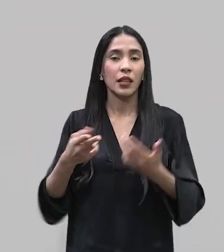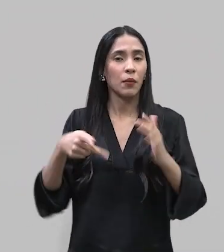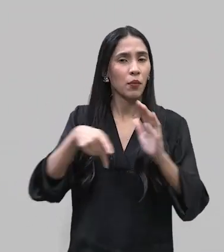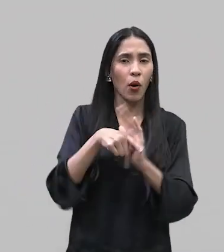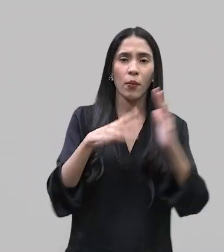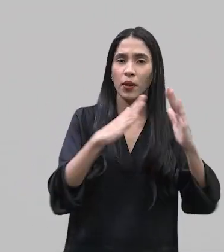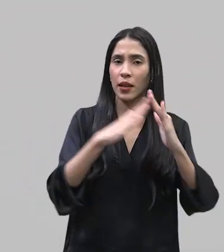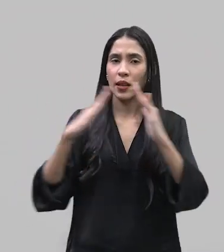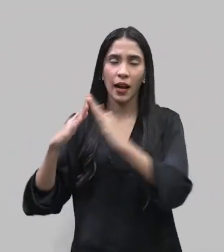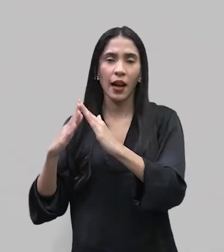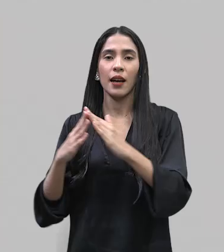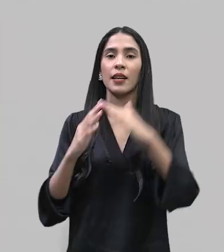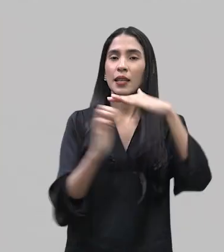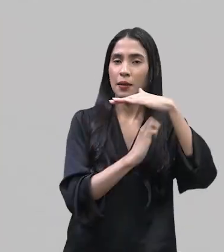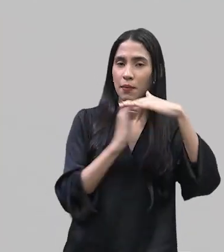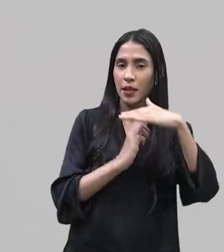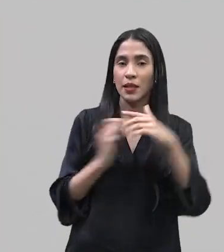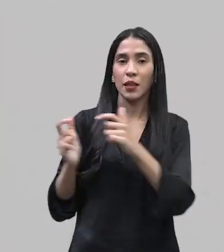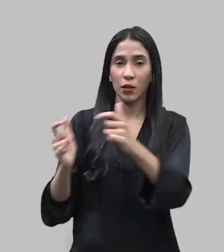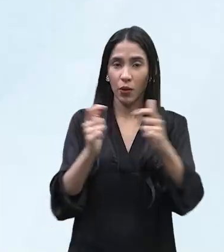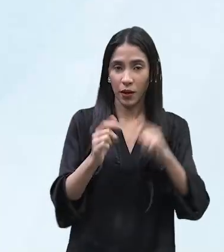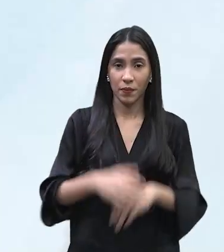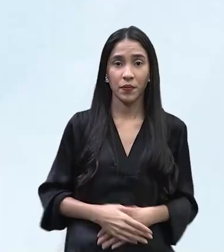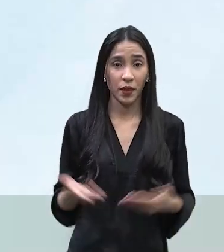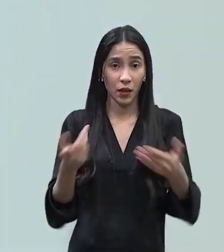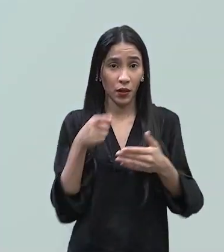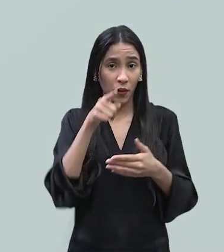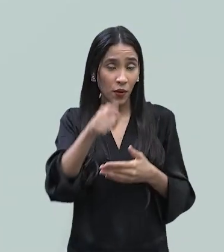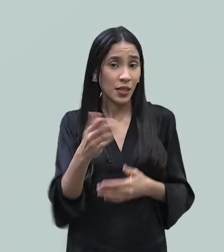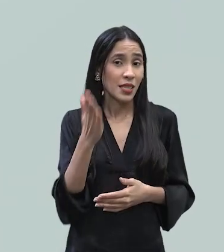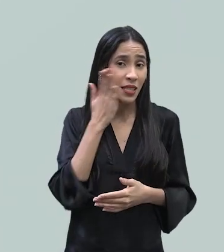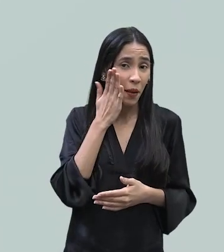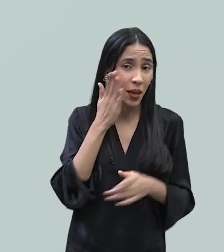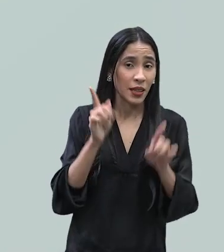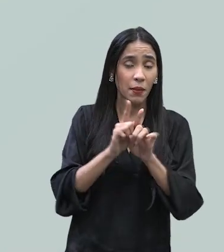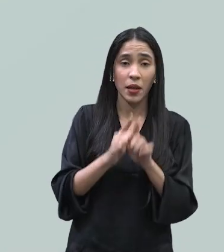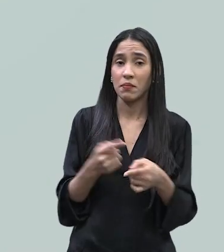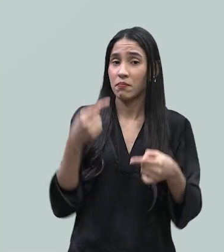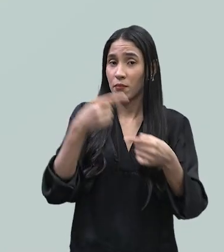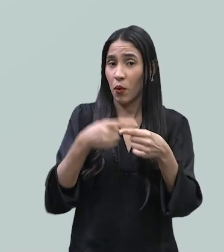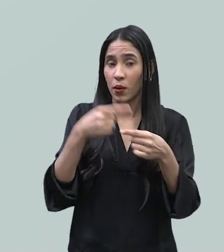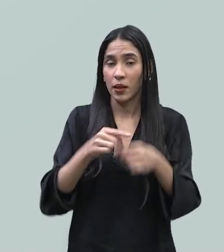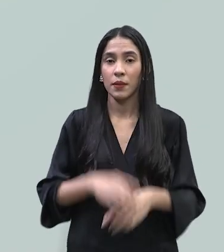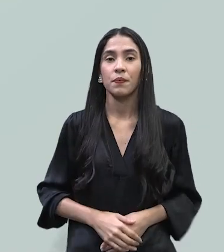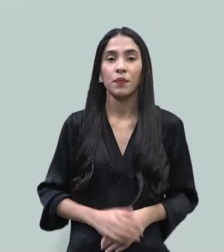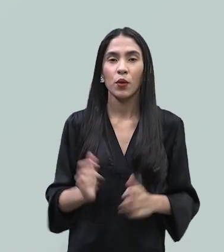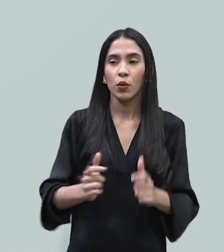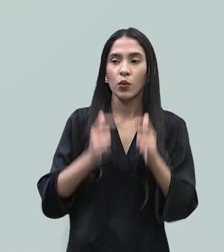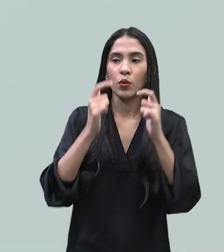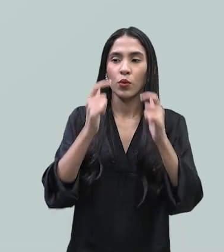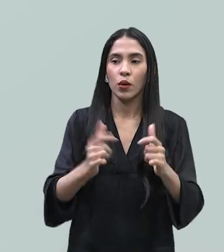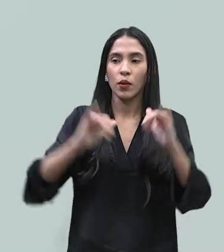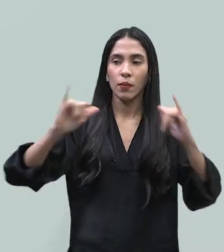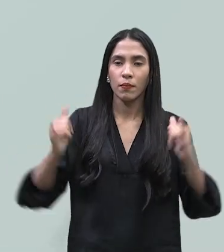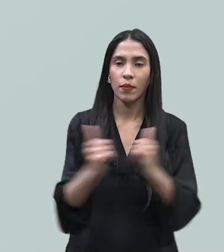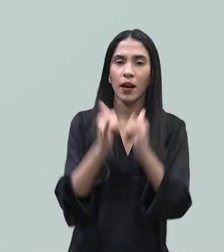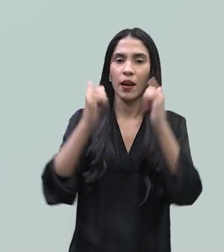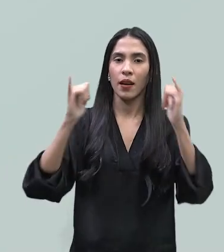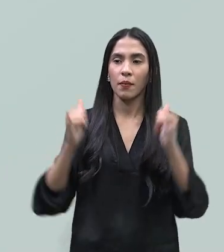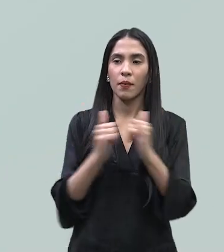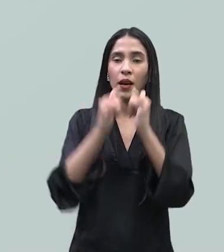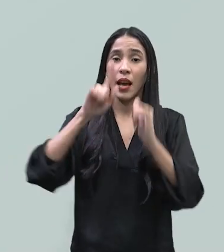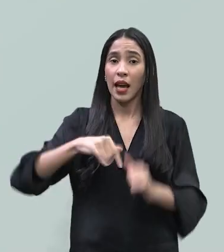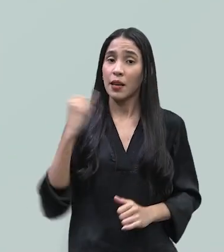em residências, indústrias e outros locais. E agora você vai ficar sabendo por que as usinas hidrelétricas